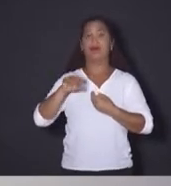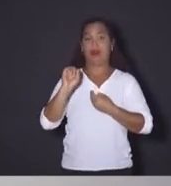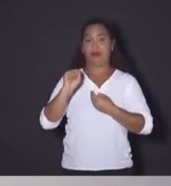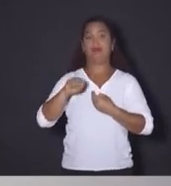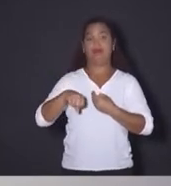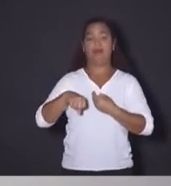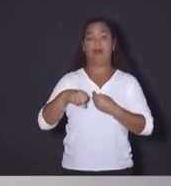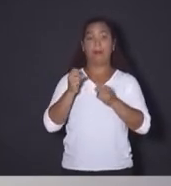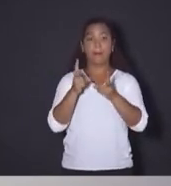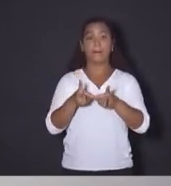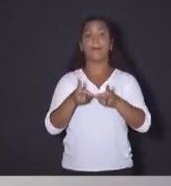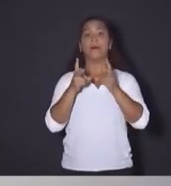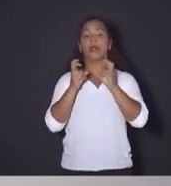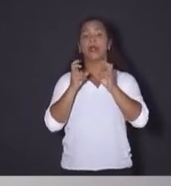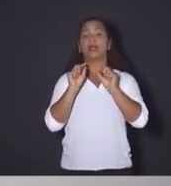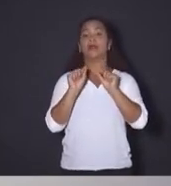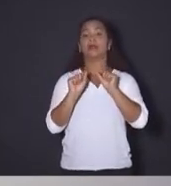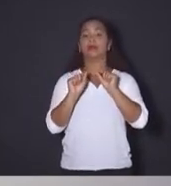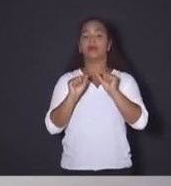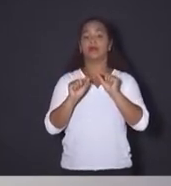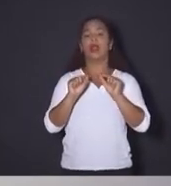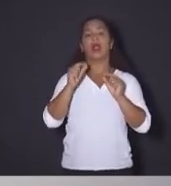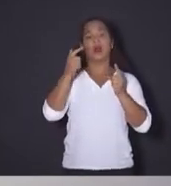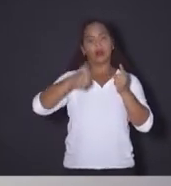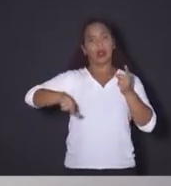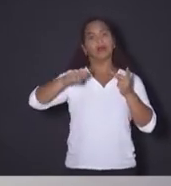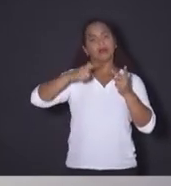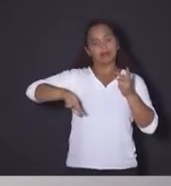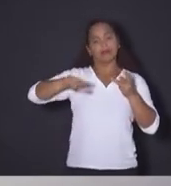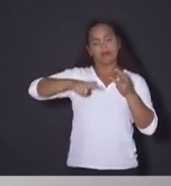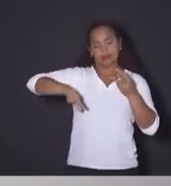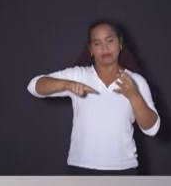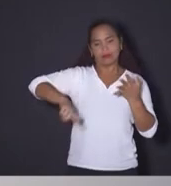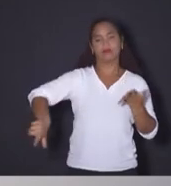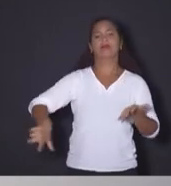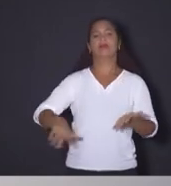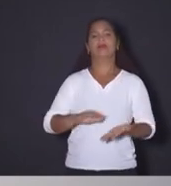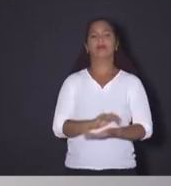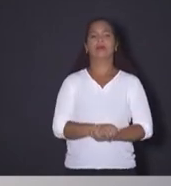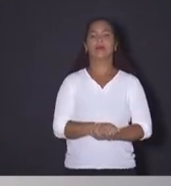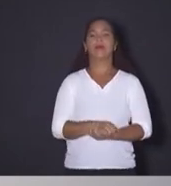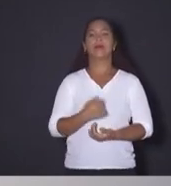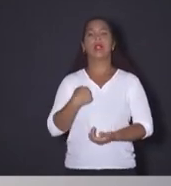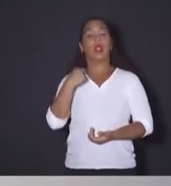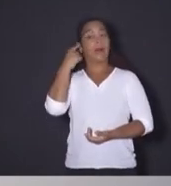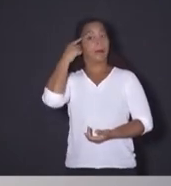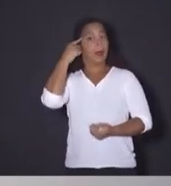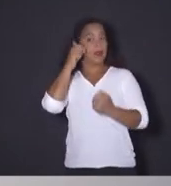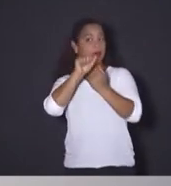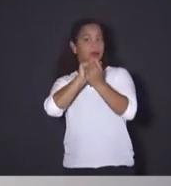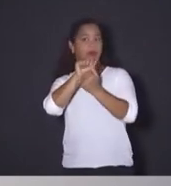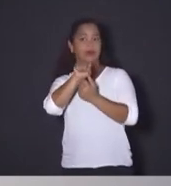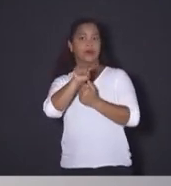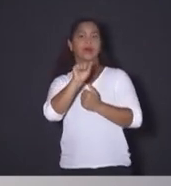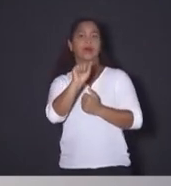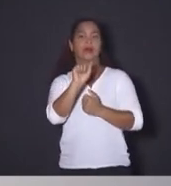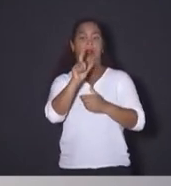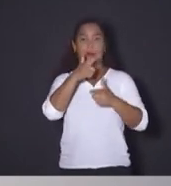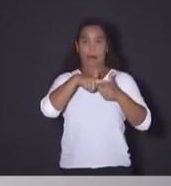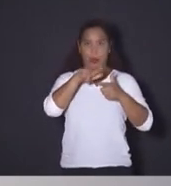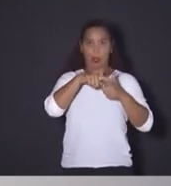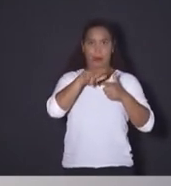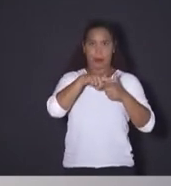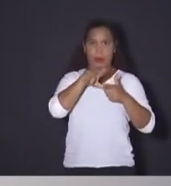reconhecendo a constância em que isso acontece aí eu vou querer pensar com vocês a partir de um problema de fundo